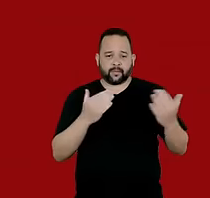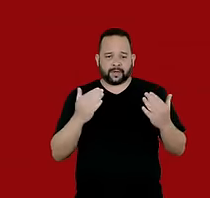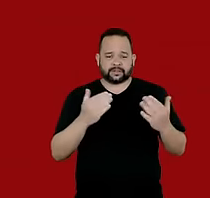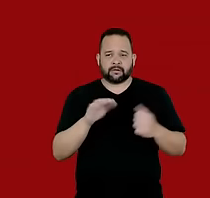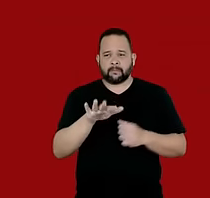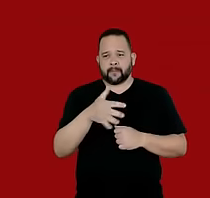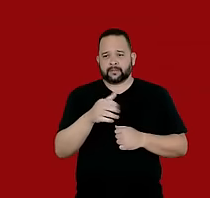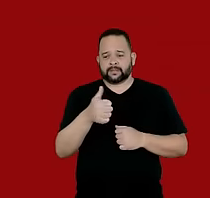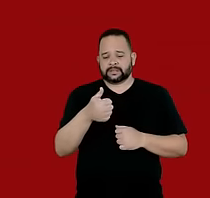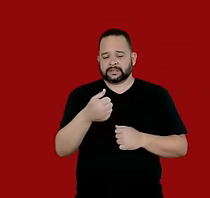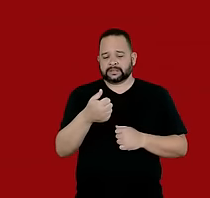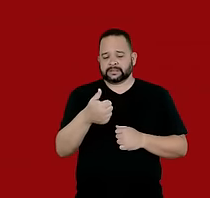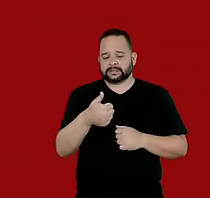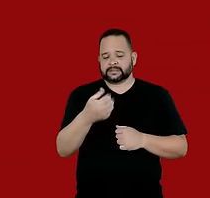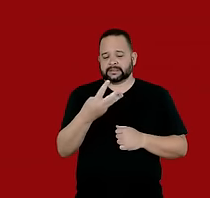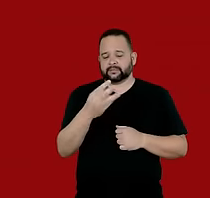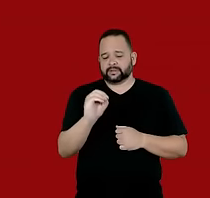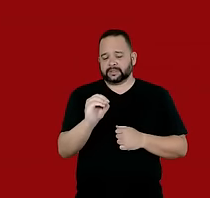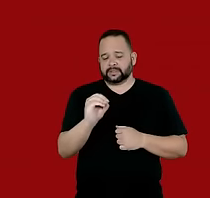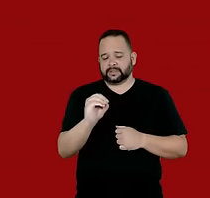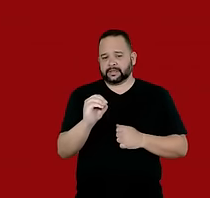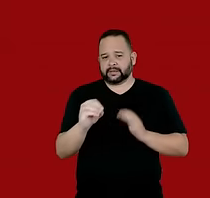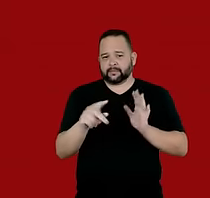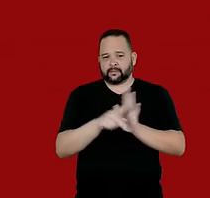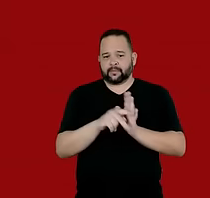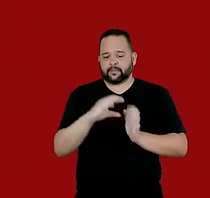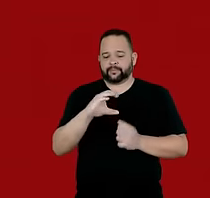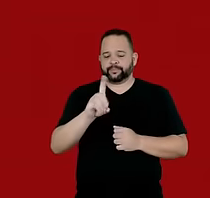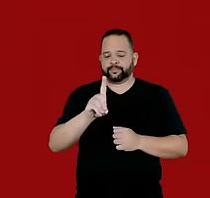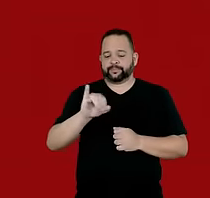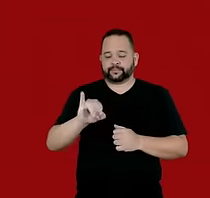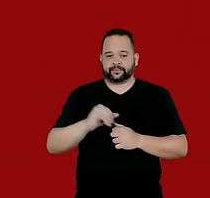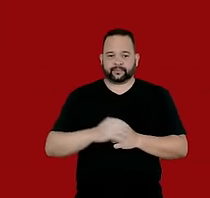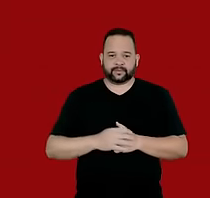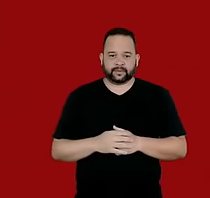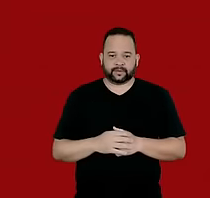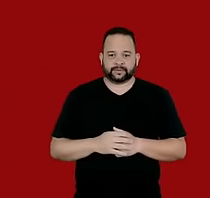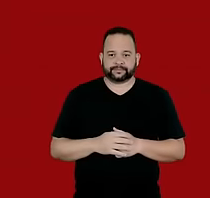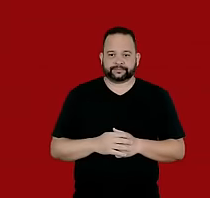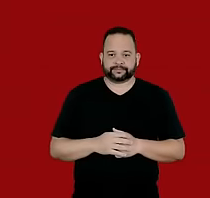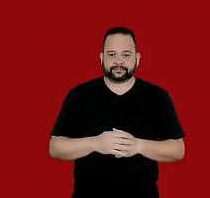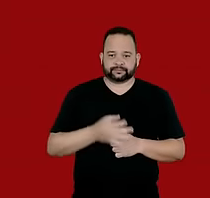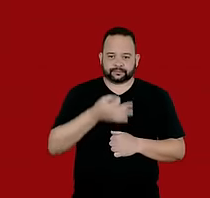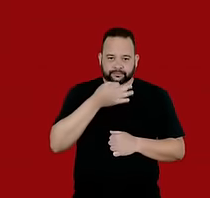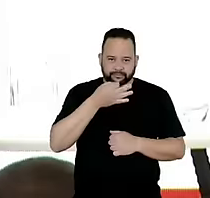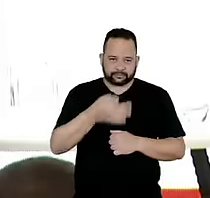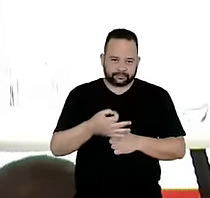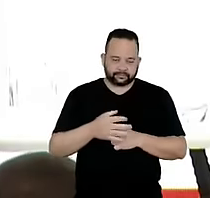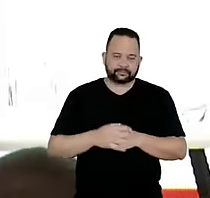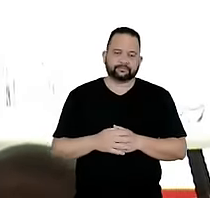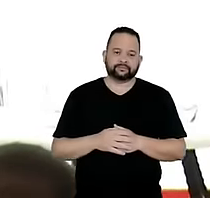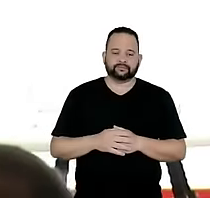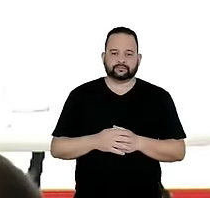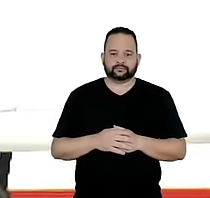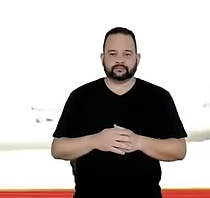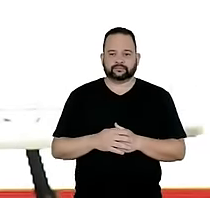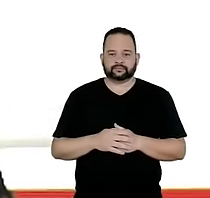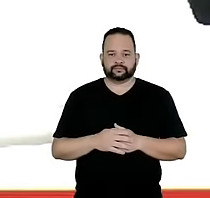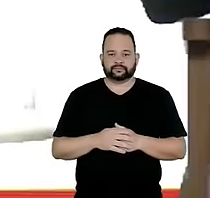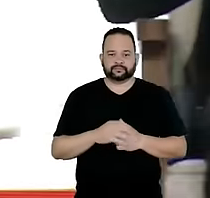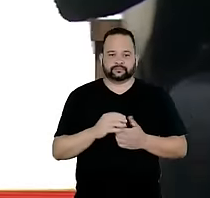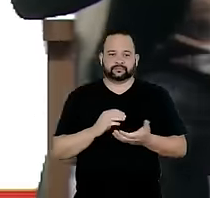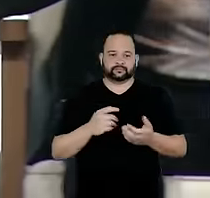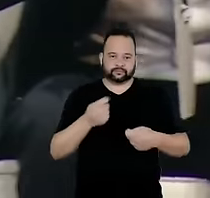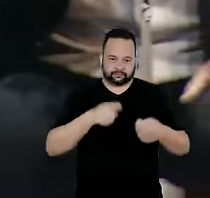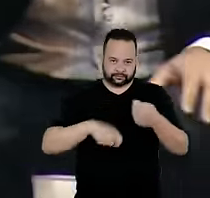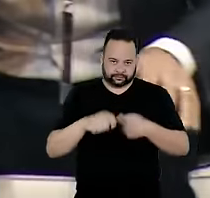né É é é muito impressionante não só uma uma opinião aqui sobre o mercado de crédito pegando um gancho do que o o Bruno já comentou